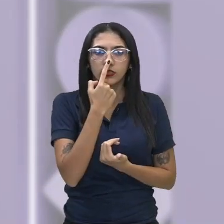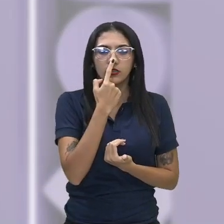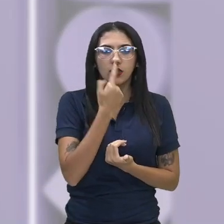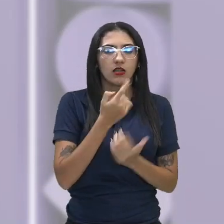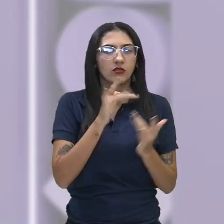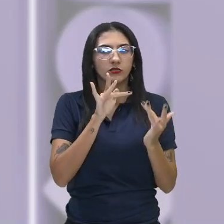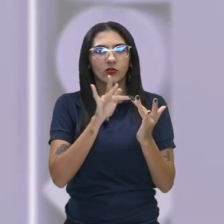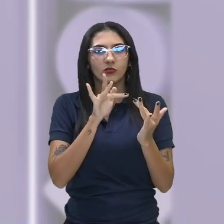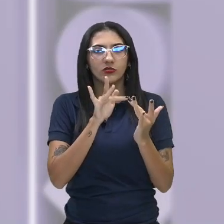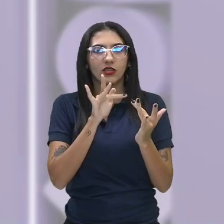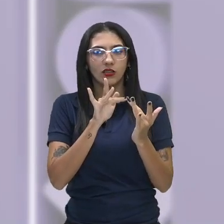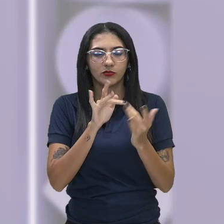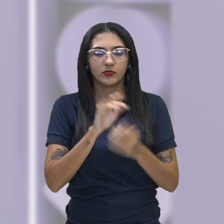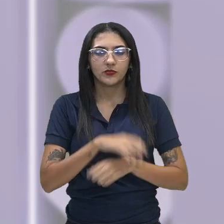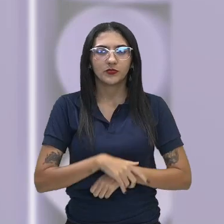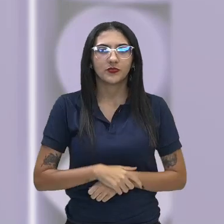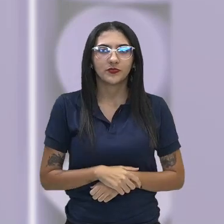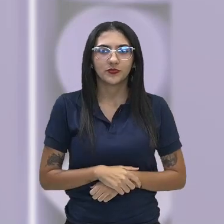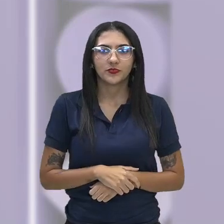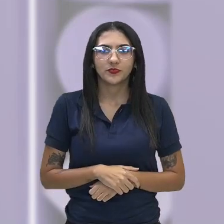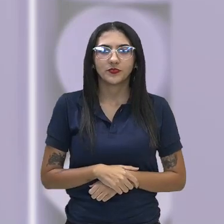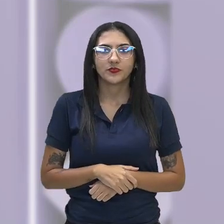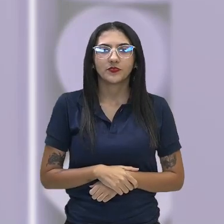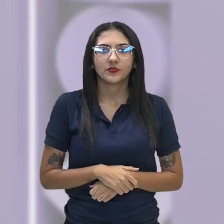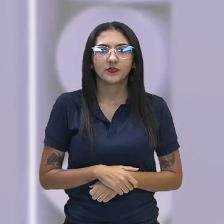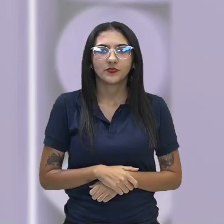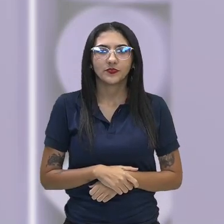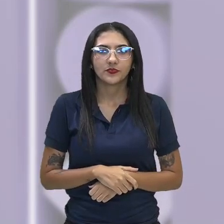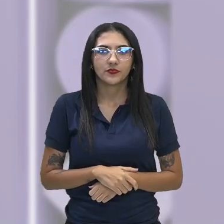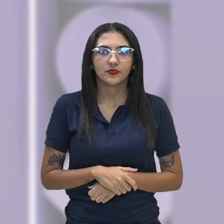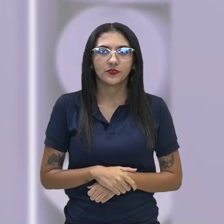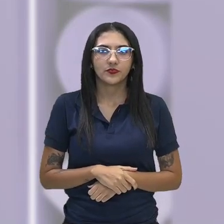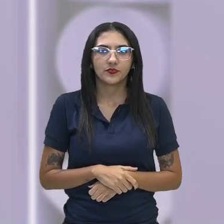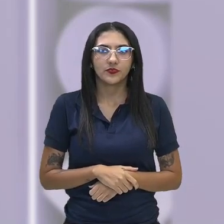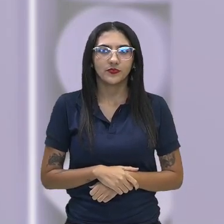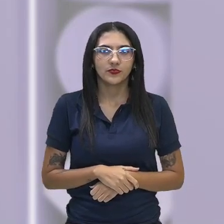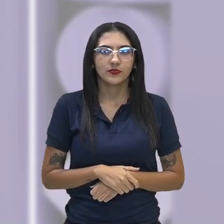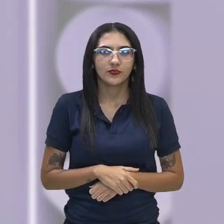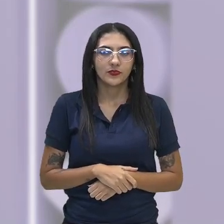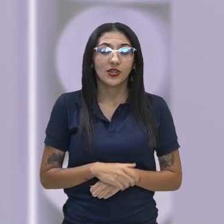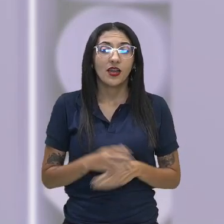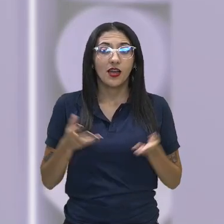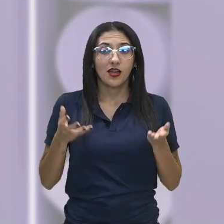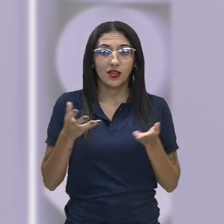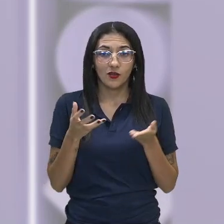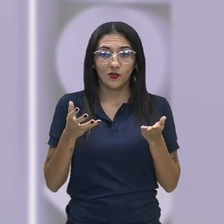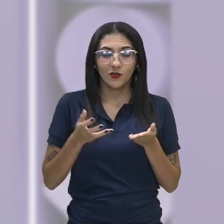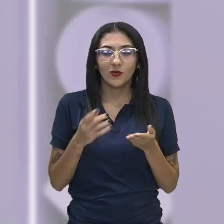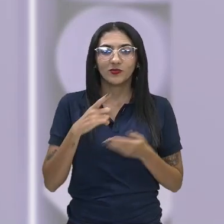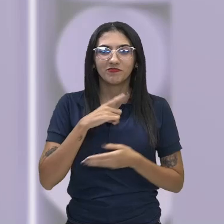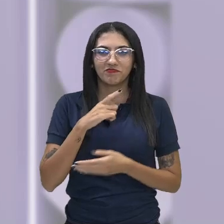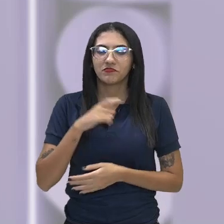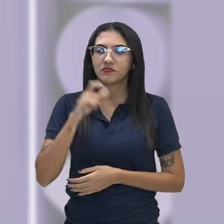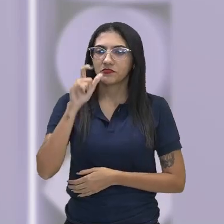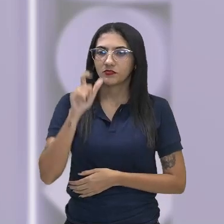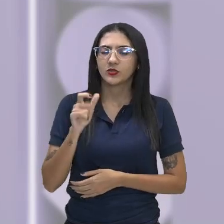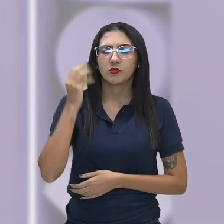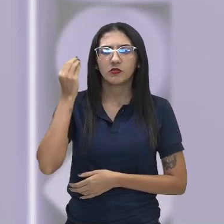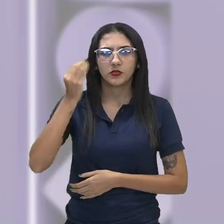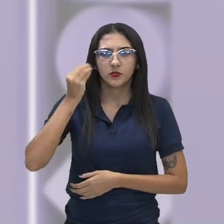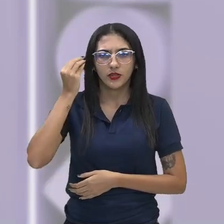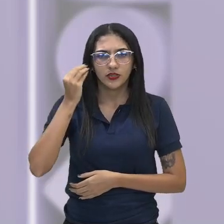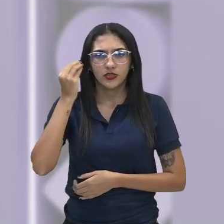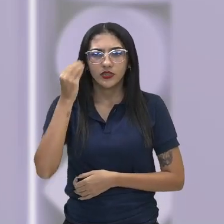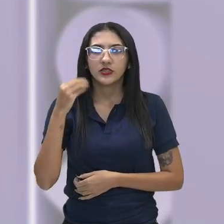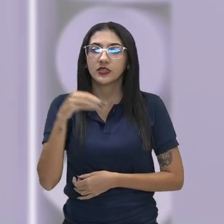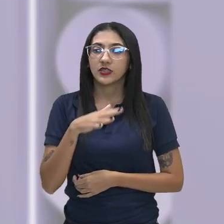e simbolismo, tá? Nós vamos agora, nesse momento, conversar e escutar um especialista na área da ciência